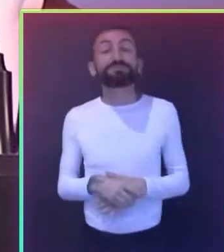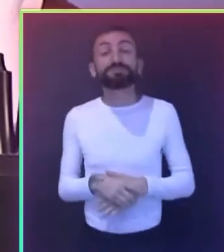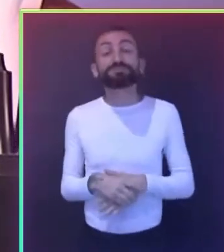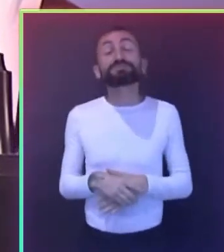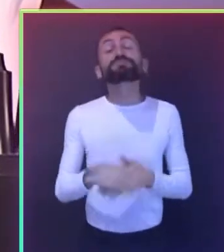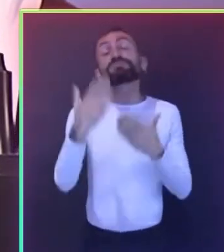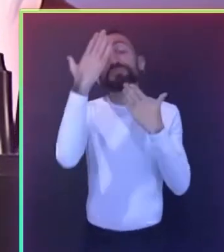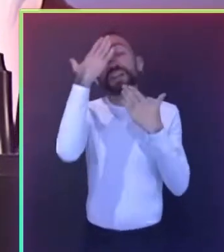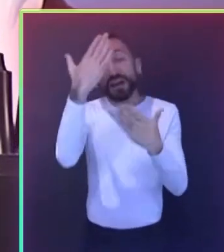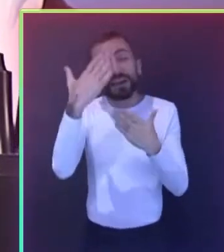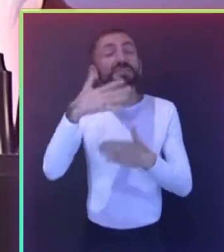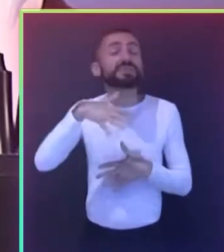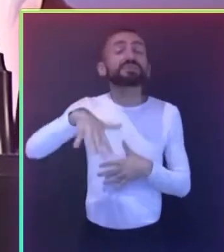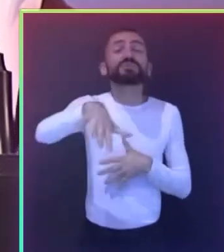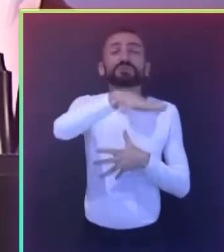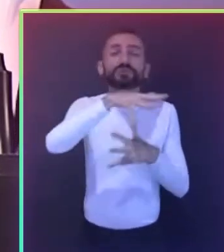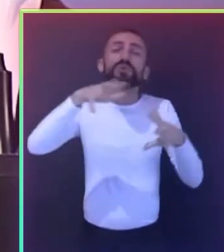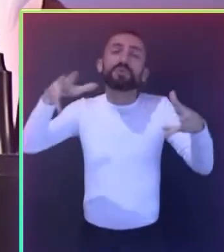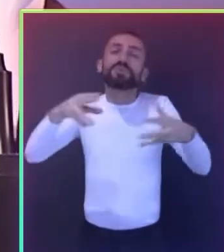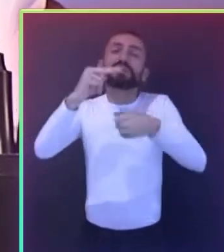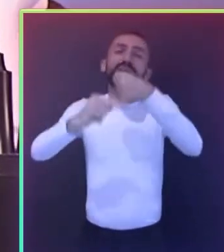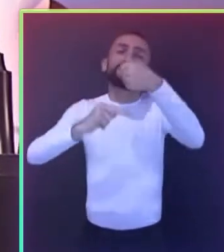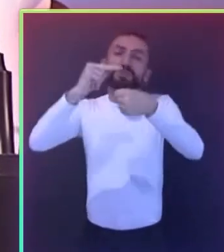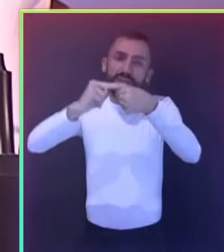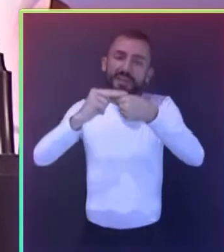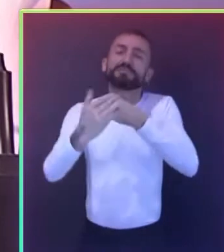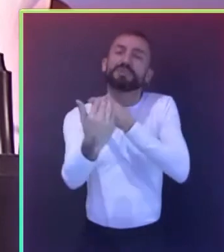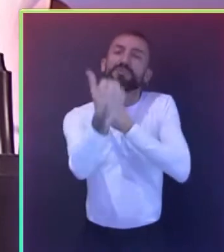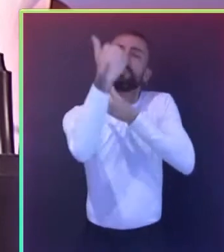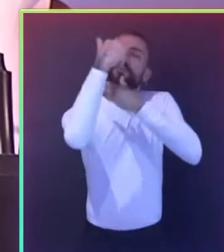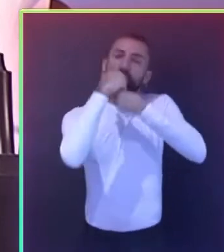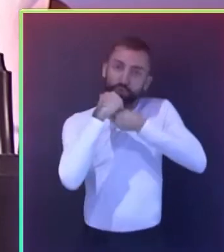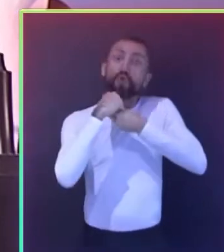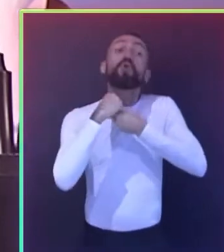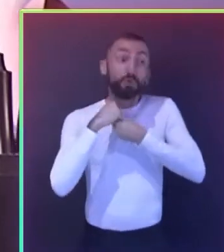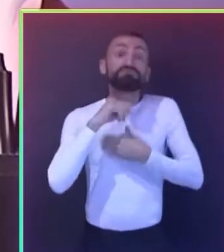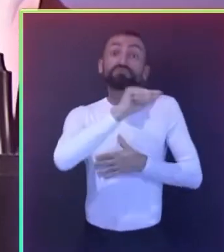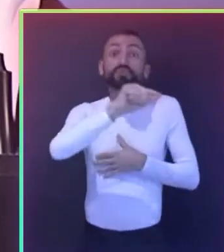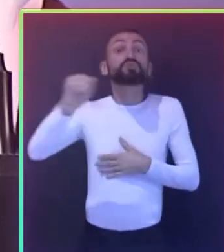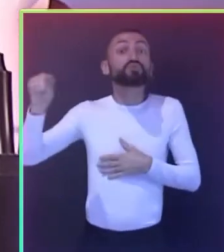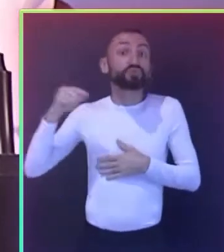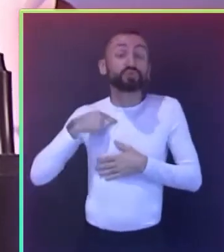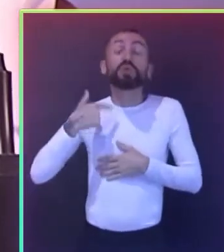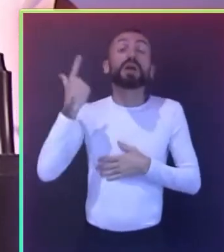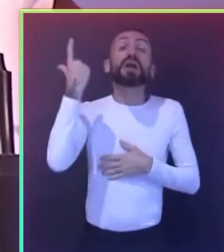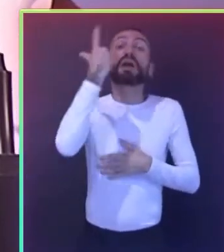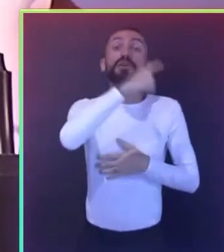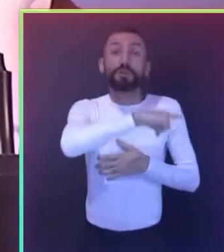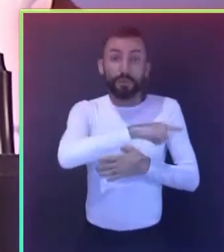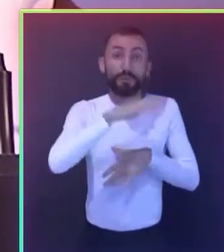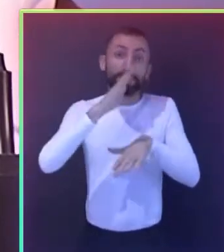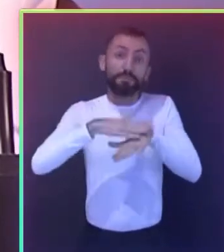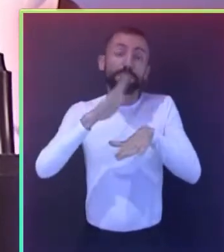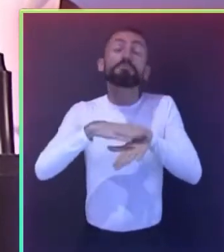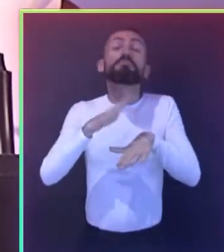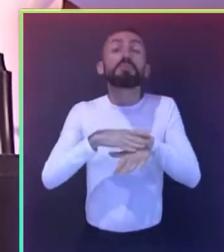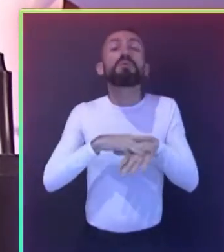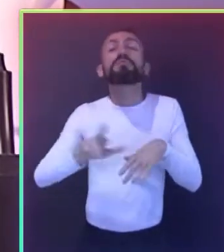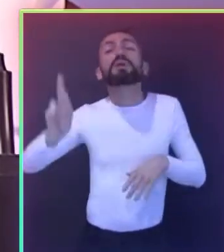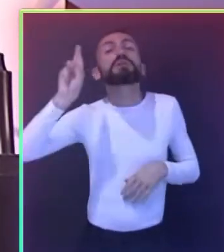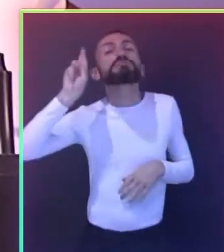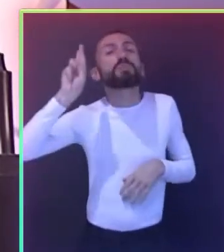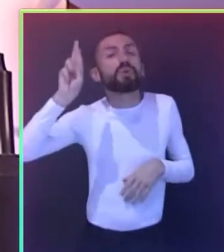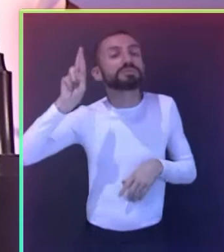agradeço a comunidade da Unesp com seu voto democrático nos outorgou a responsabilidade de dirigir tão